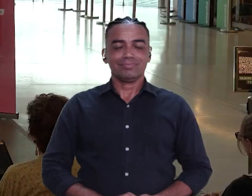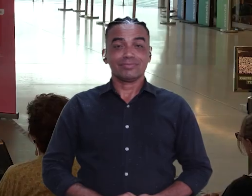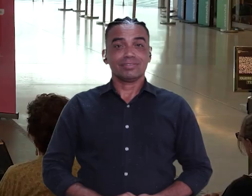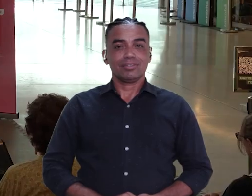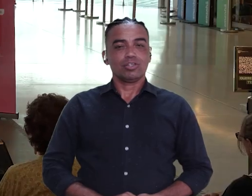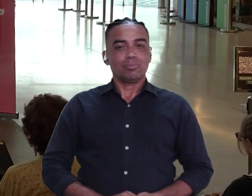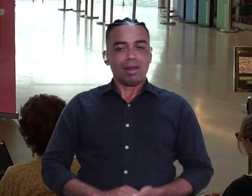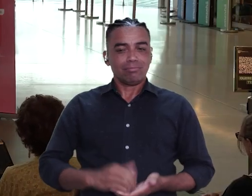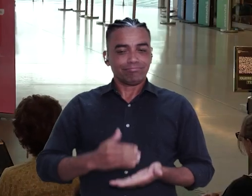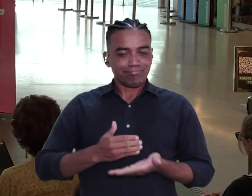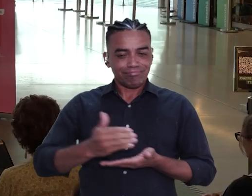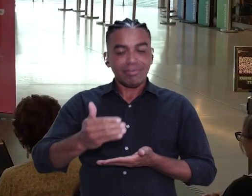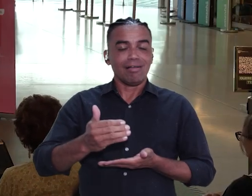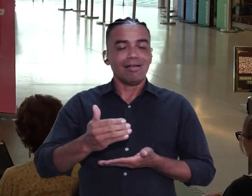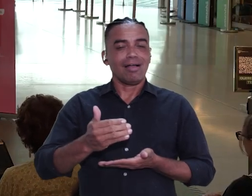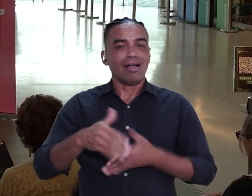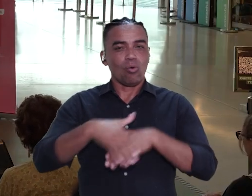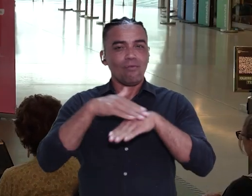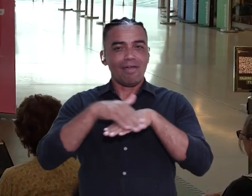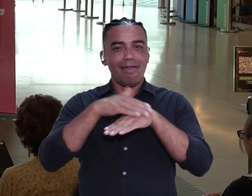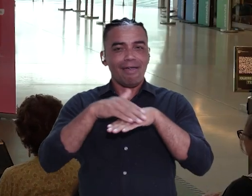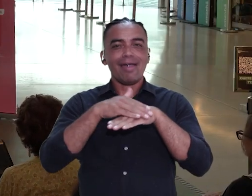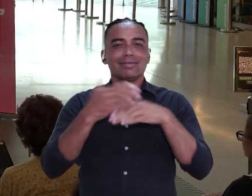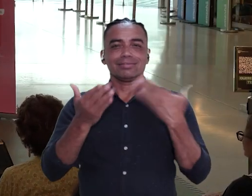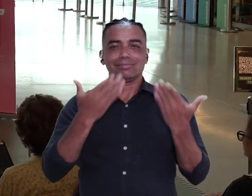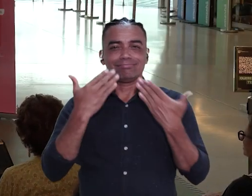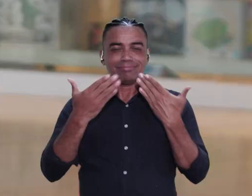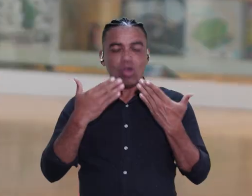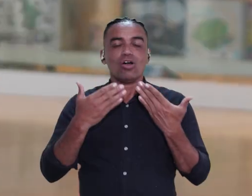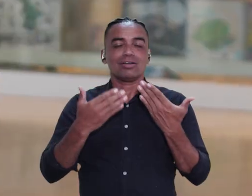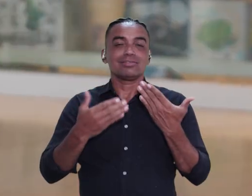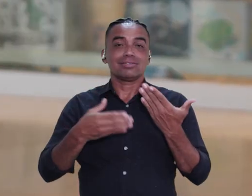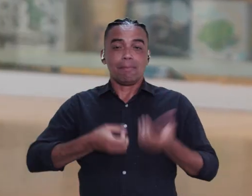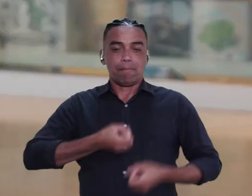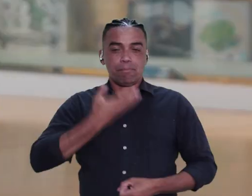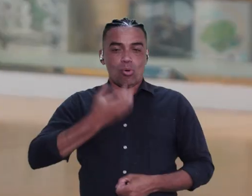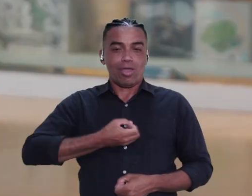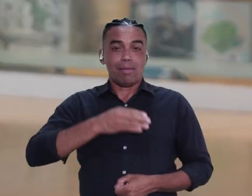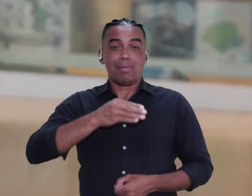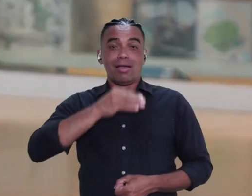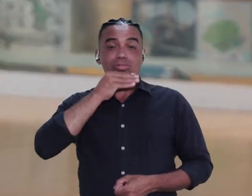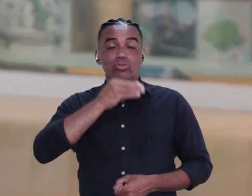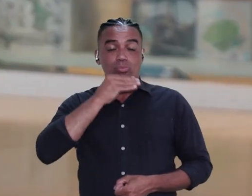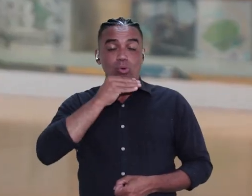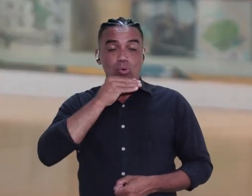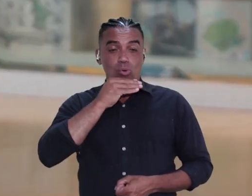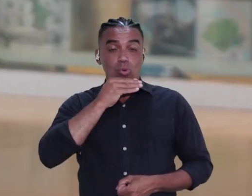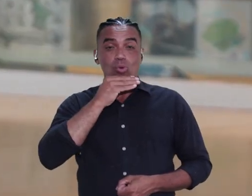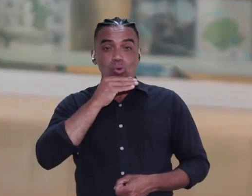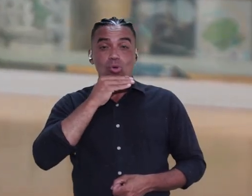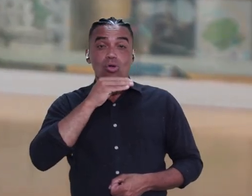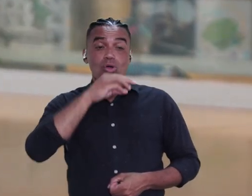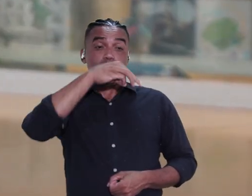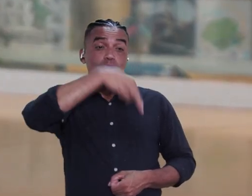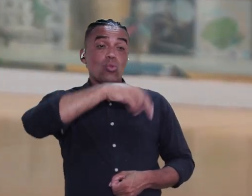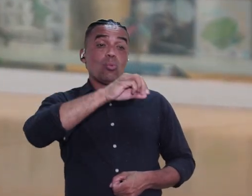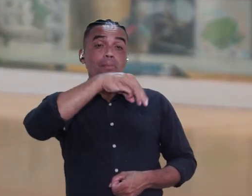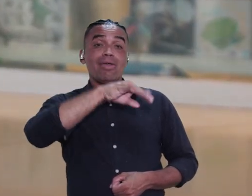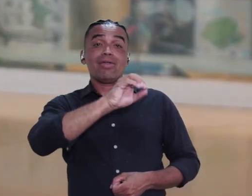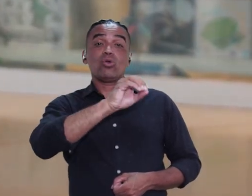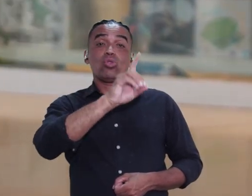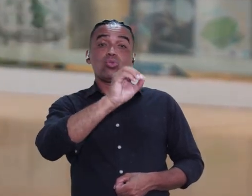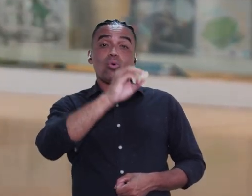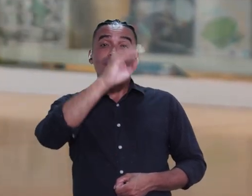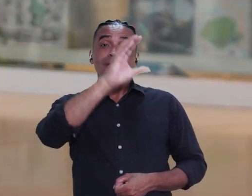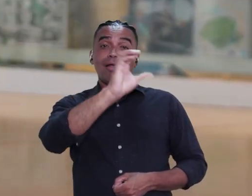Para iluminar a nossa conversa sobre esse poema de Drummond, No Meio do Caminho, eu vou chamar o artista